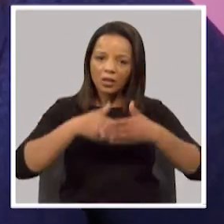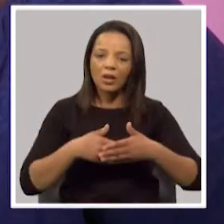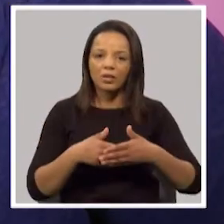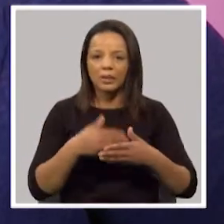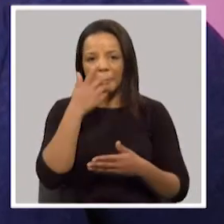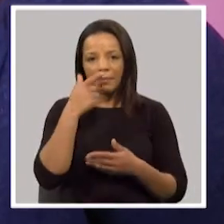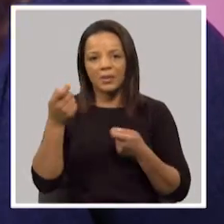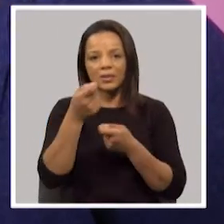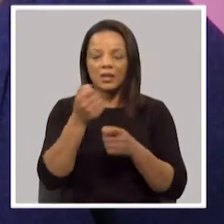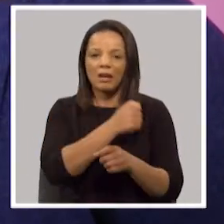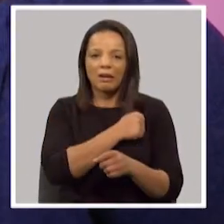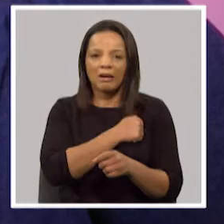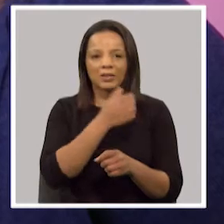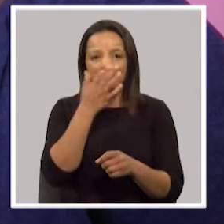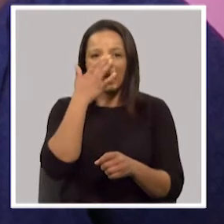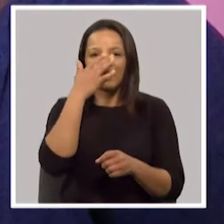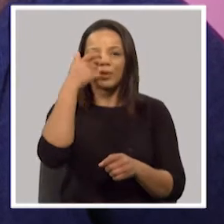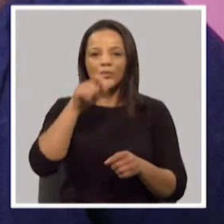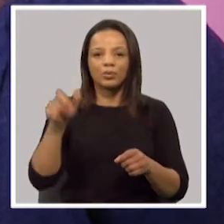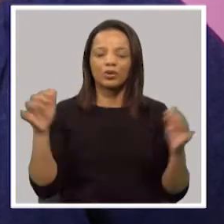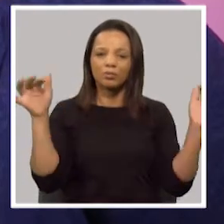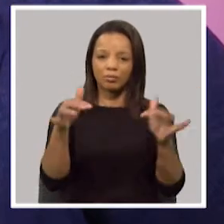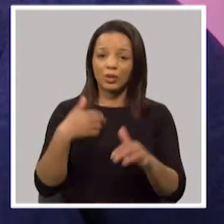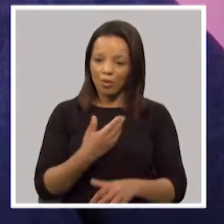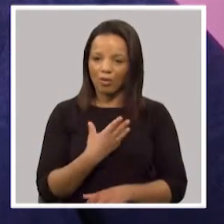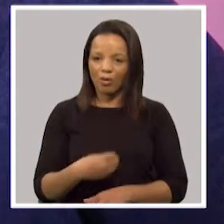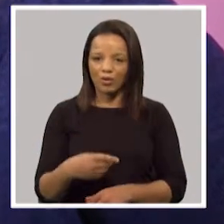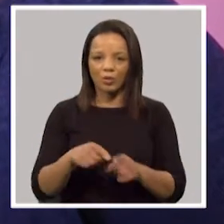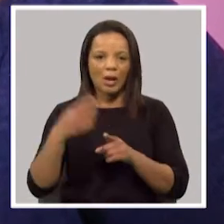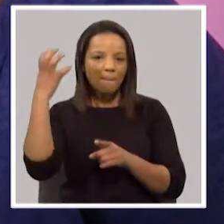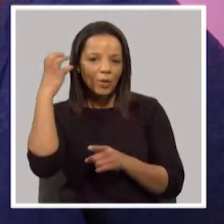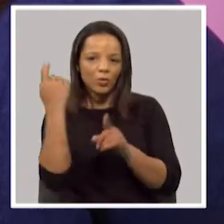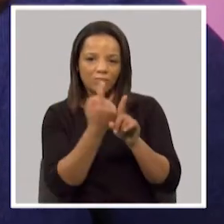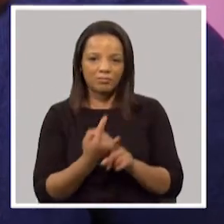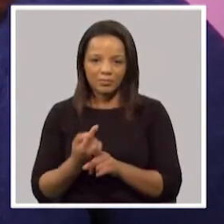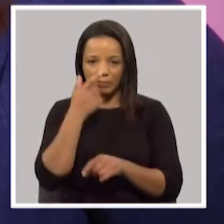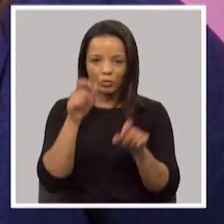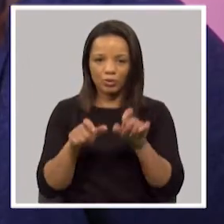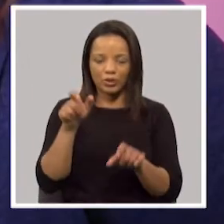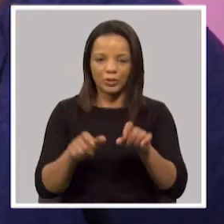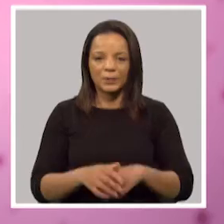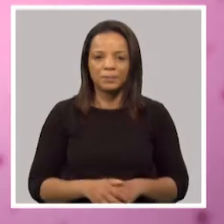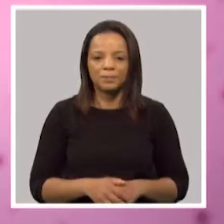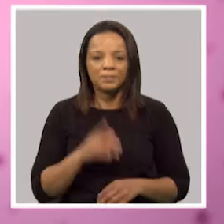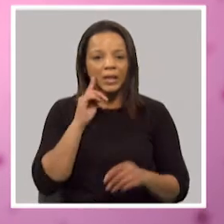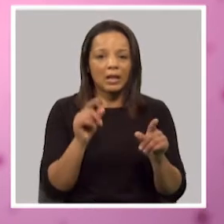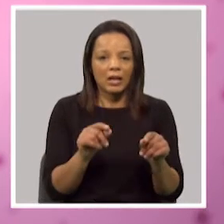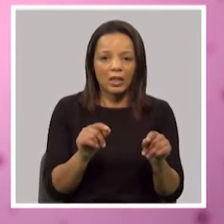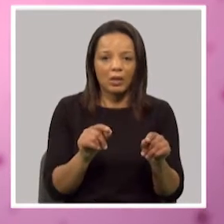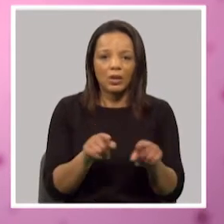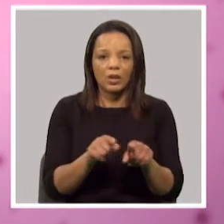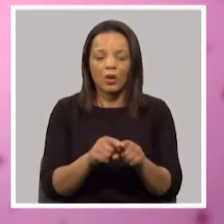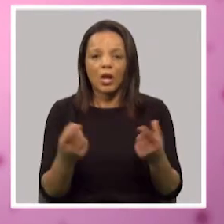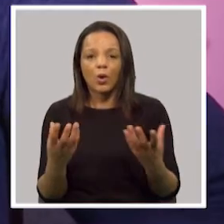jantar, parecia que a casa se enchia de gente e eu sempre gostei assim de casas barulhentas e vividas e com muita gente. Era a rádio como